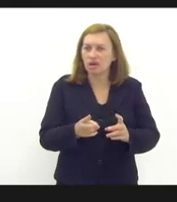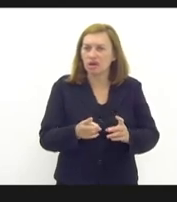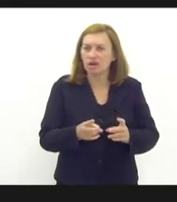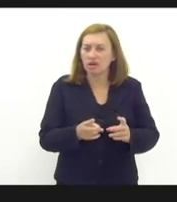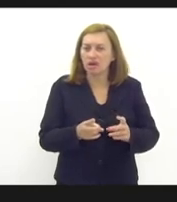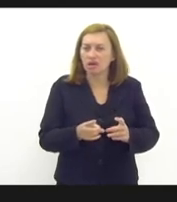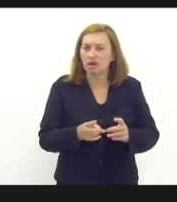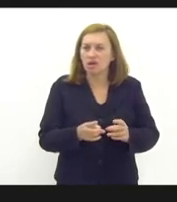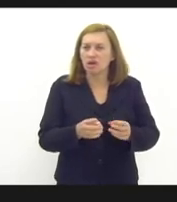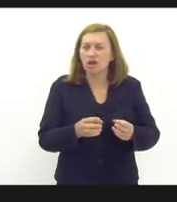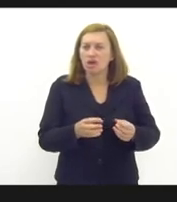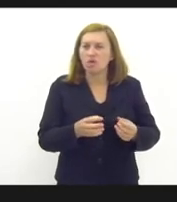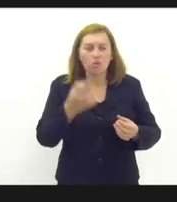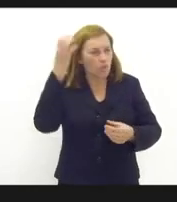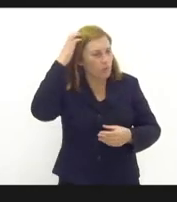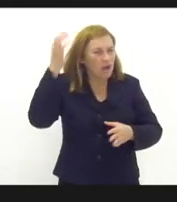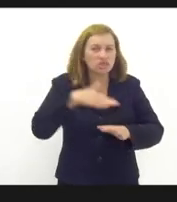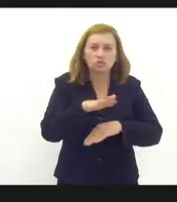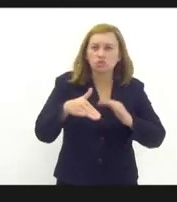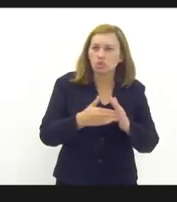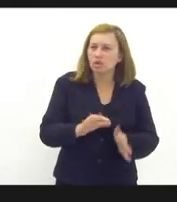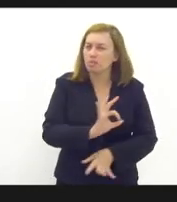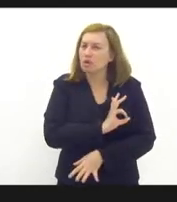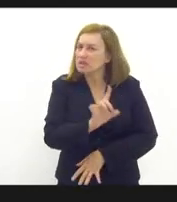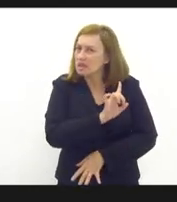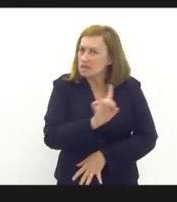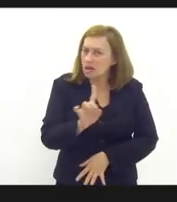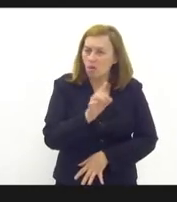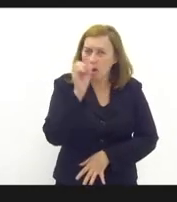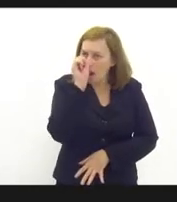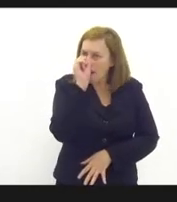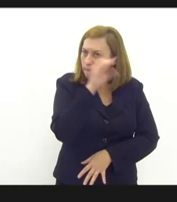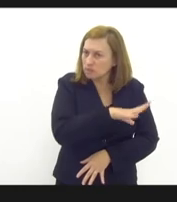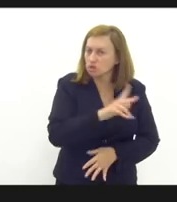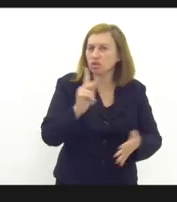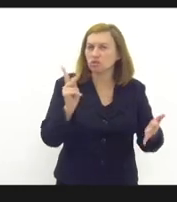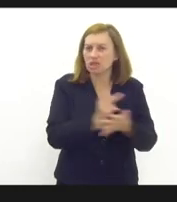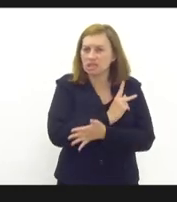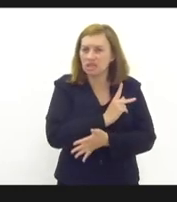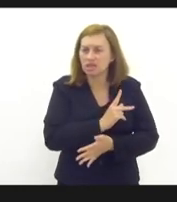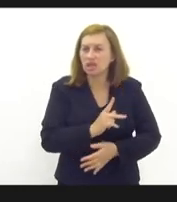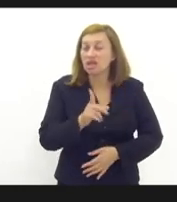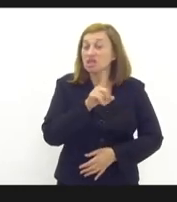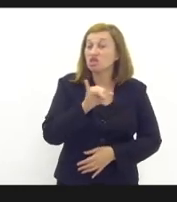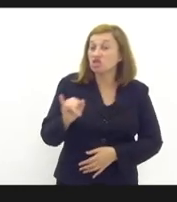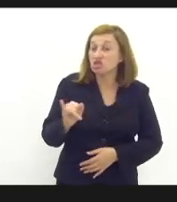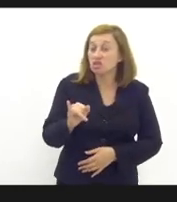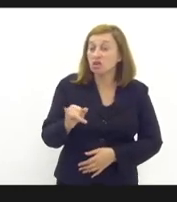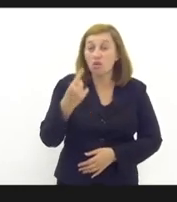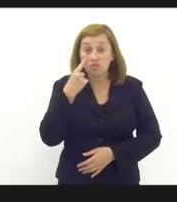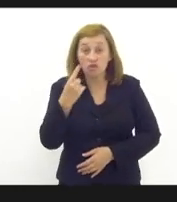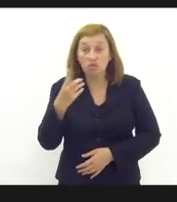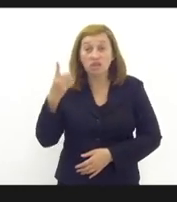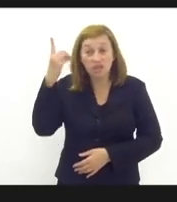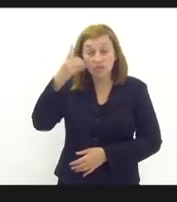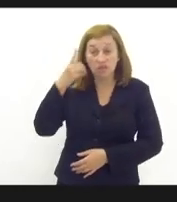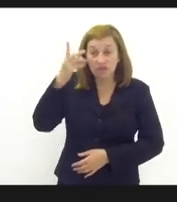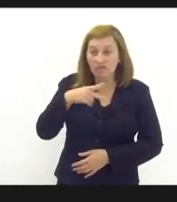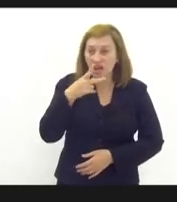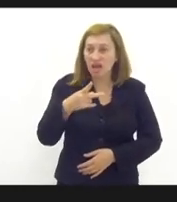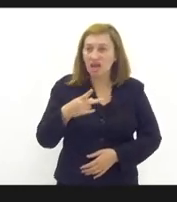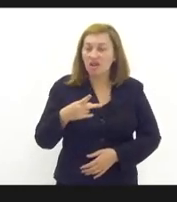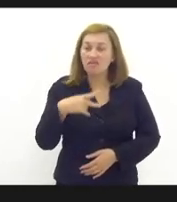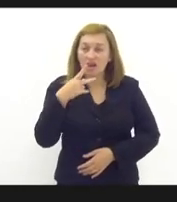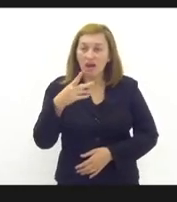toda a responsabilidade na mão da polícia. Isso é um absurdo que vem acontecendo. Esses dias eu vi uma deputada falar